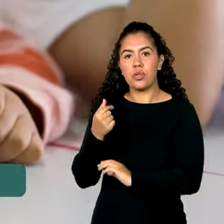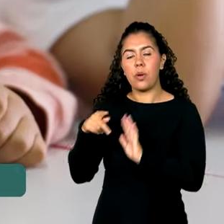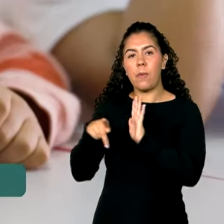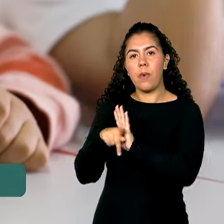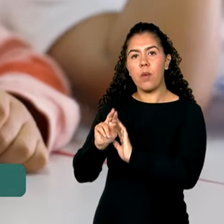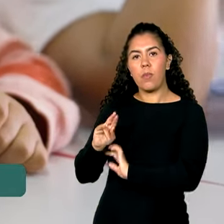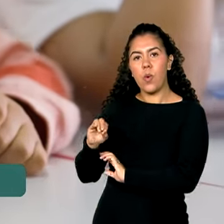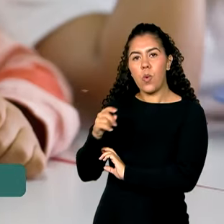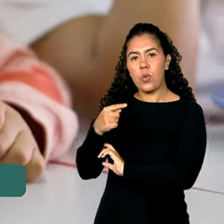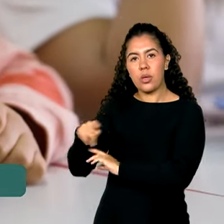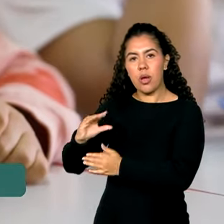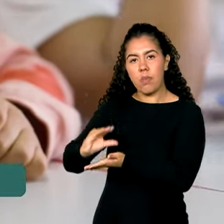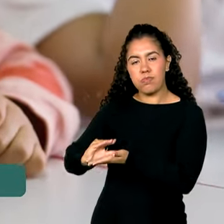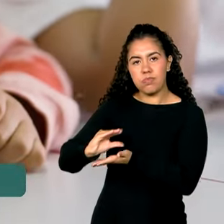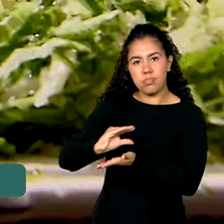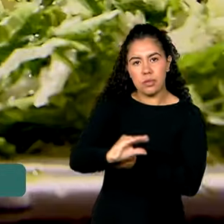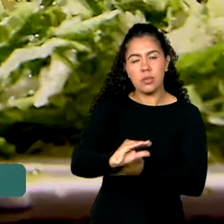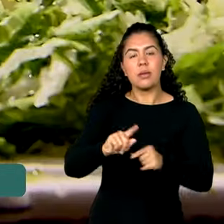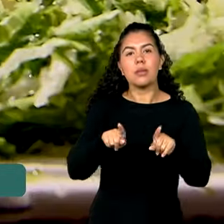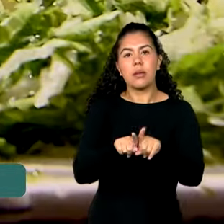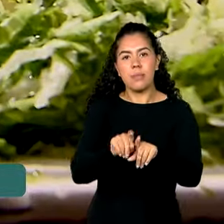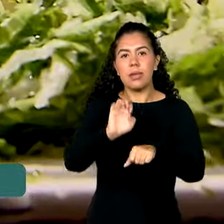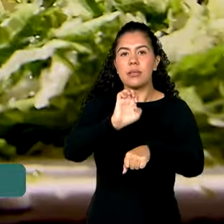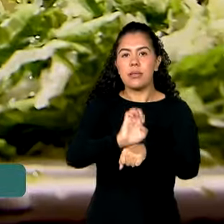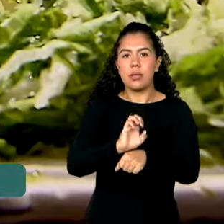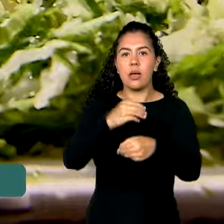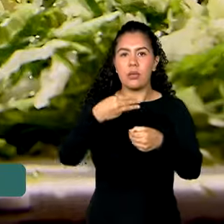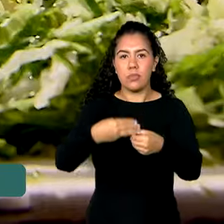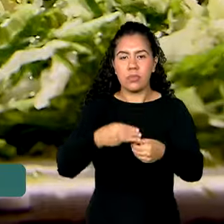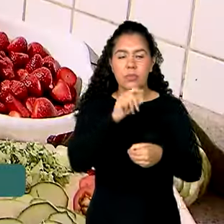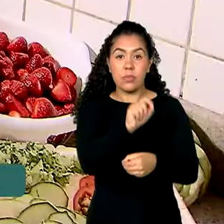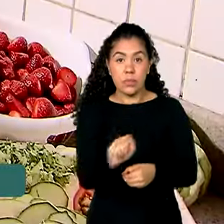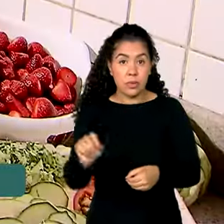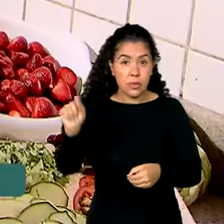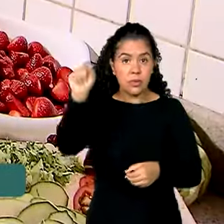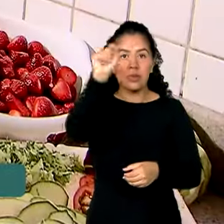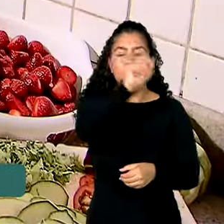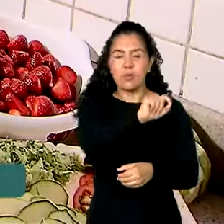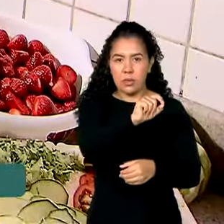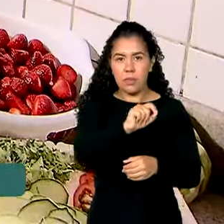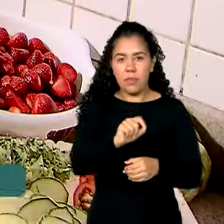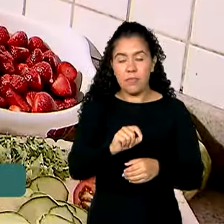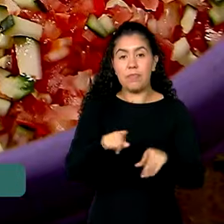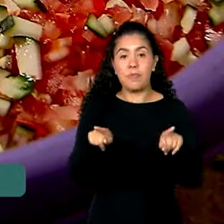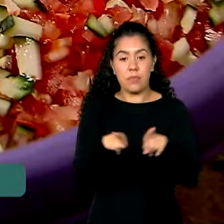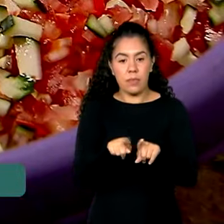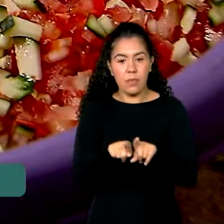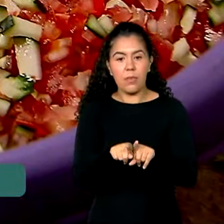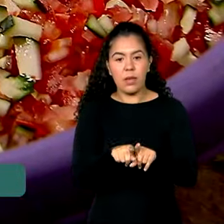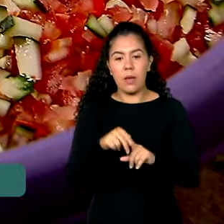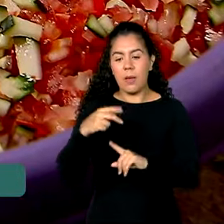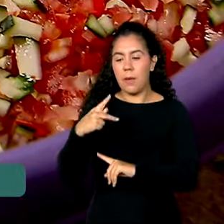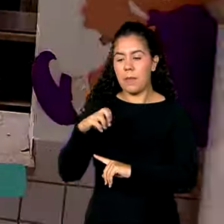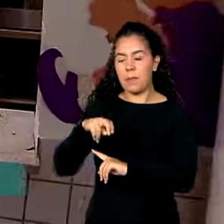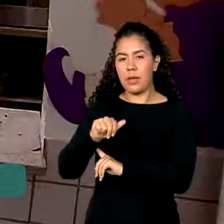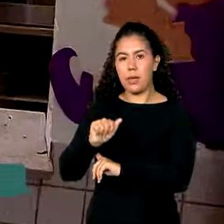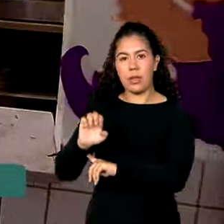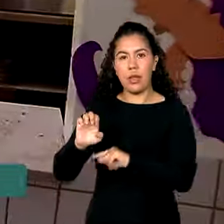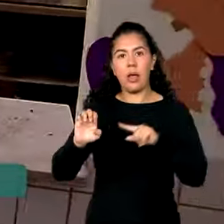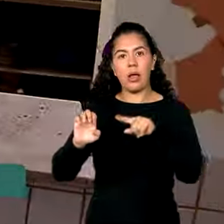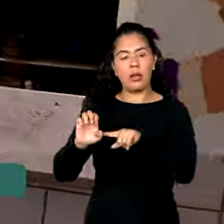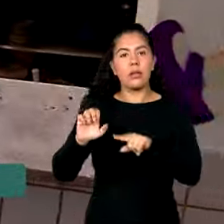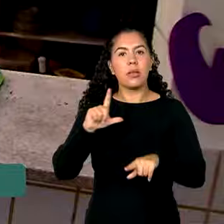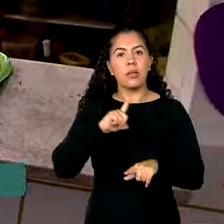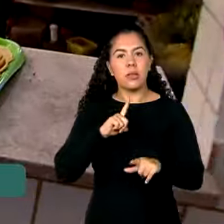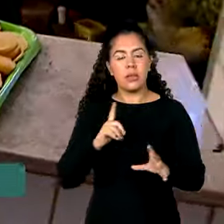colaborativa com estados e municípios. Gerenciado pelo Fundo Nacional de Desenvolvimento da Educação, o PNAE abrange cerca de